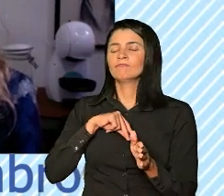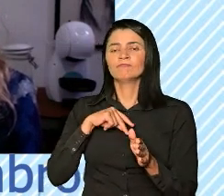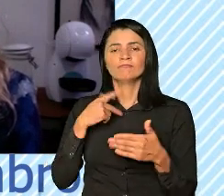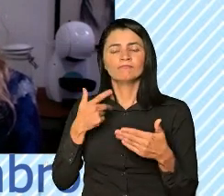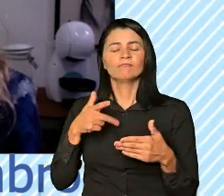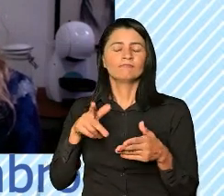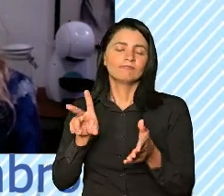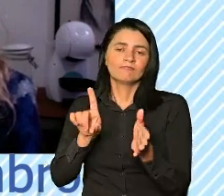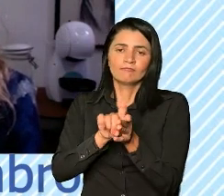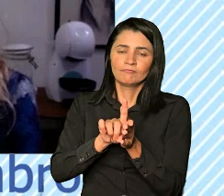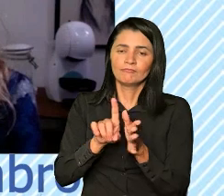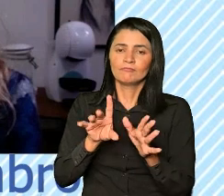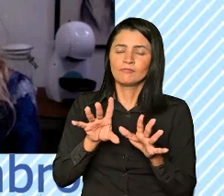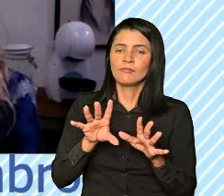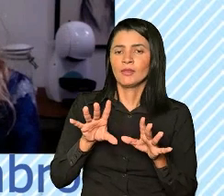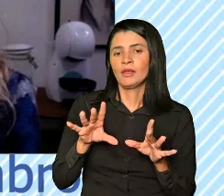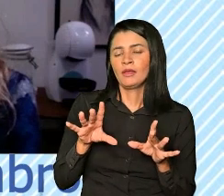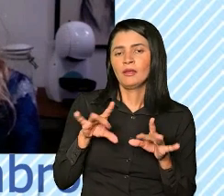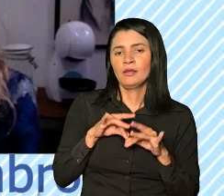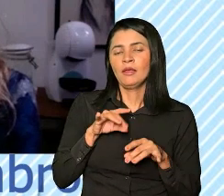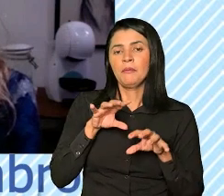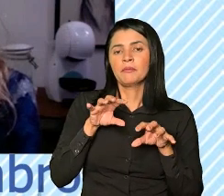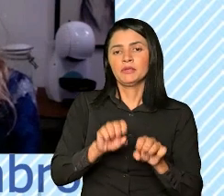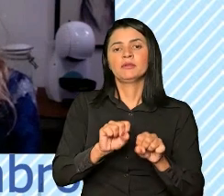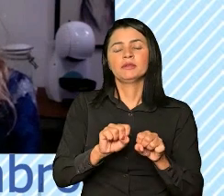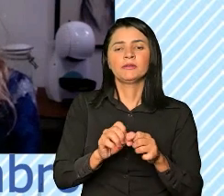do Estado se apropriar da memória